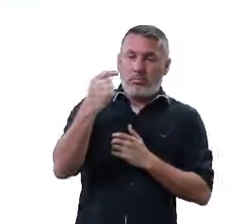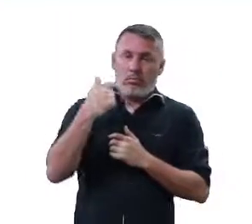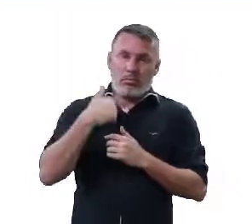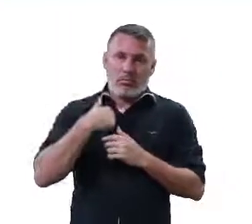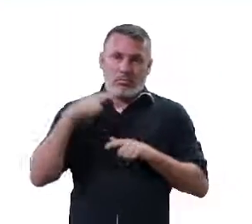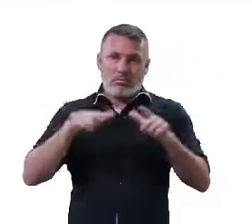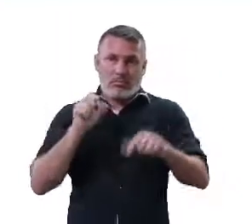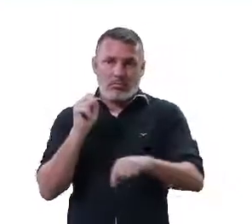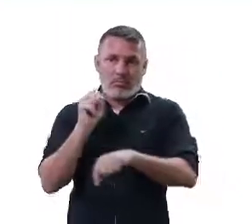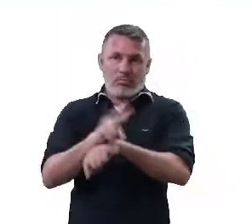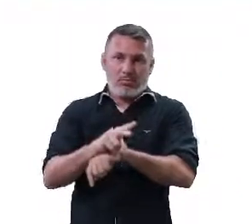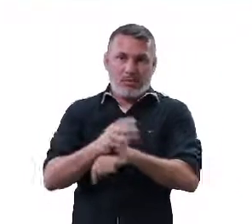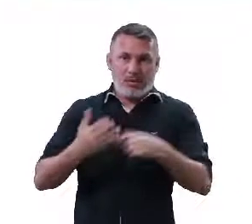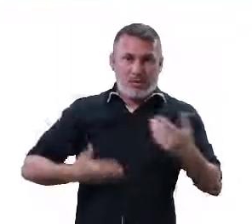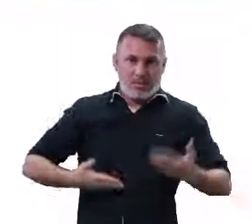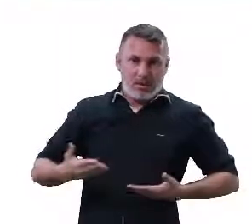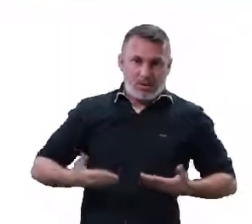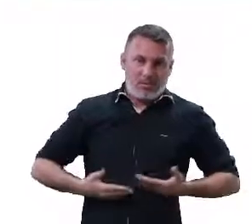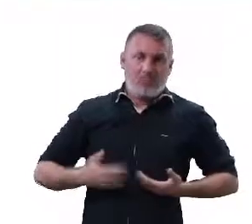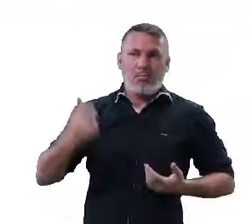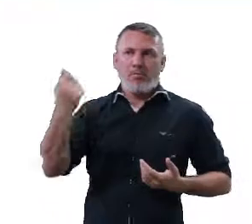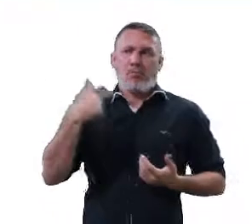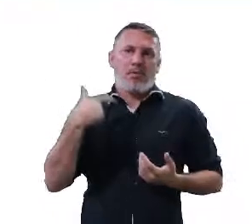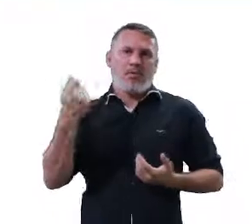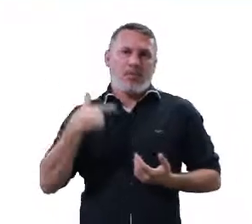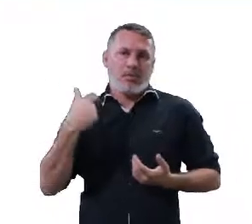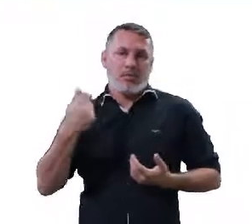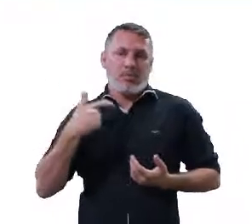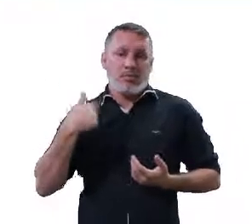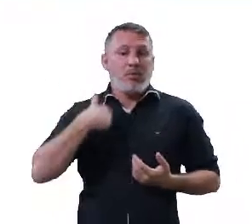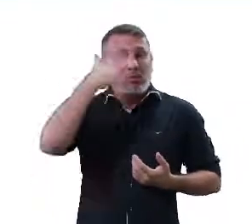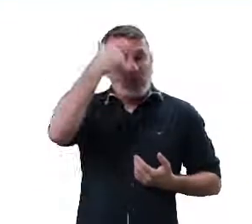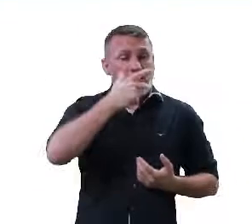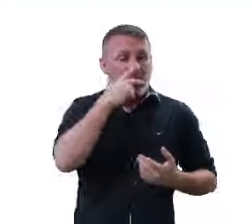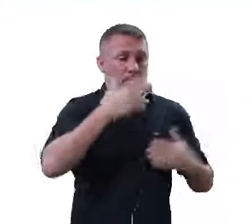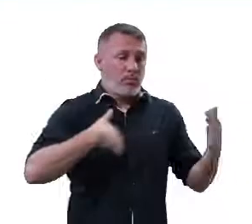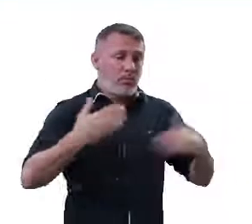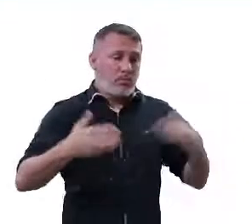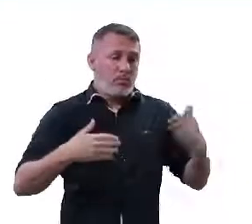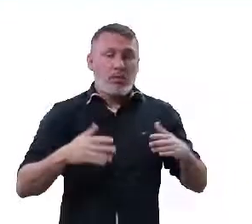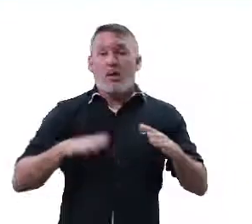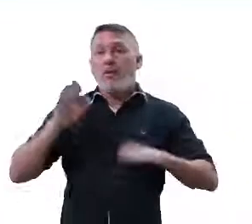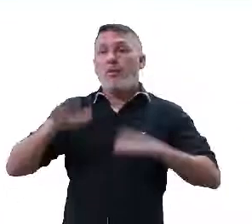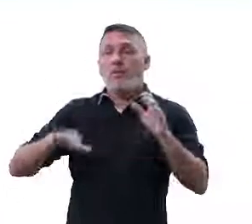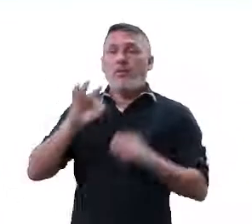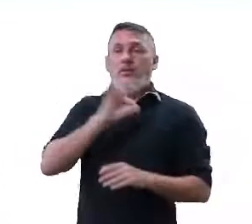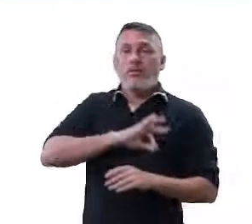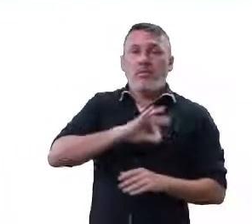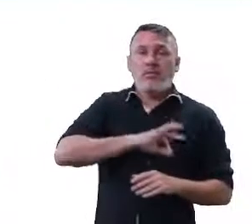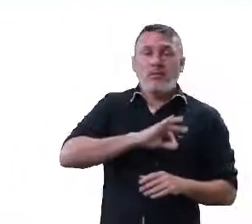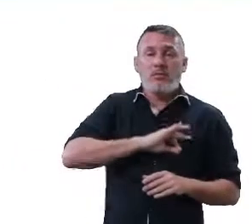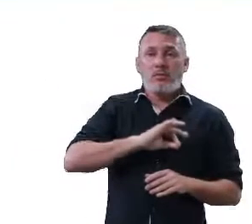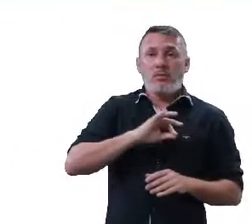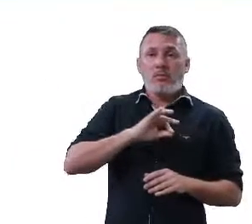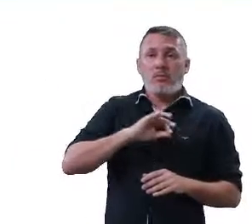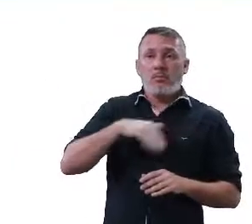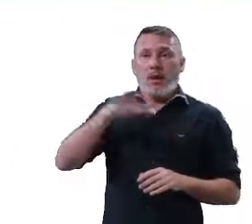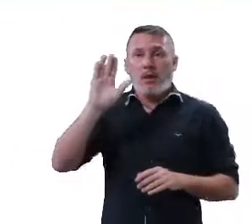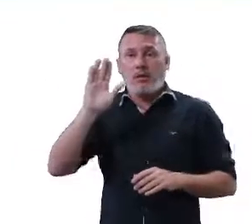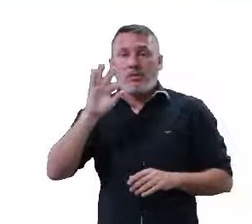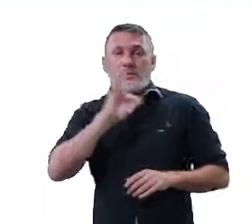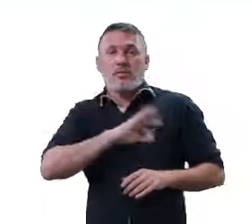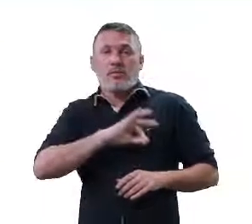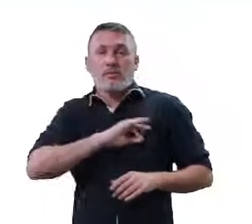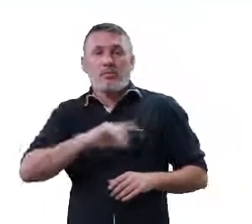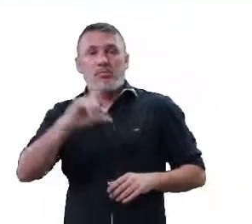está disposto a pagar por aquela força de trabalho, certo? O que pode variar é o preço pago em relação a ela. Então, uns pagam mais,